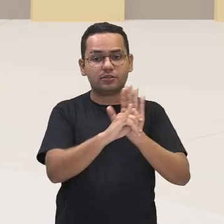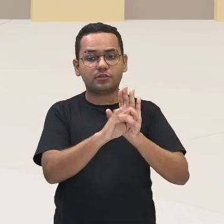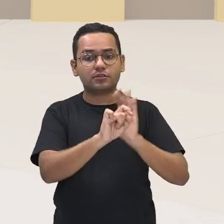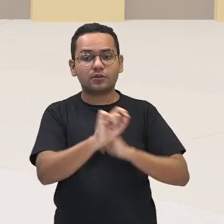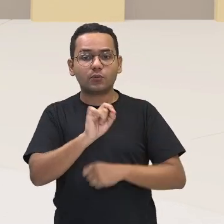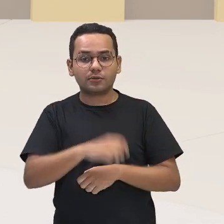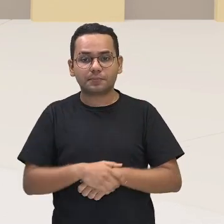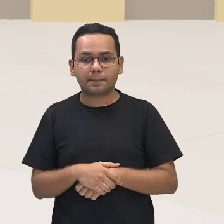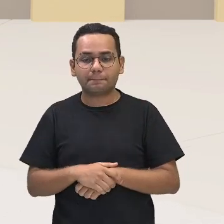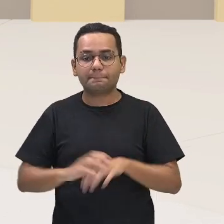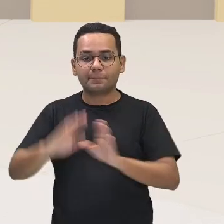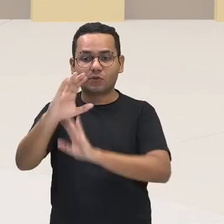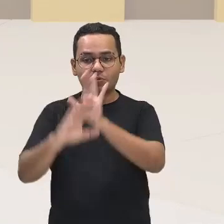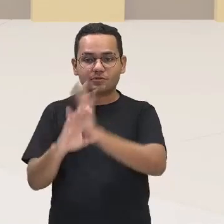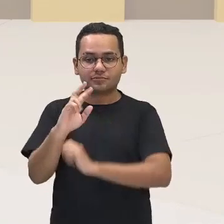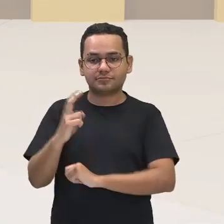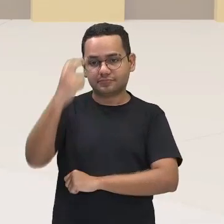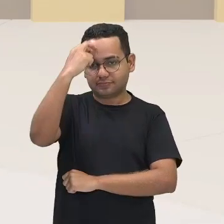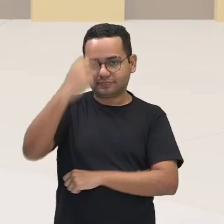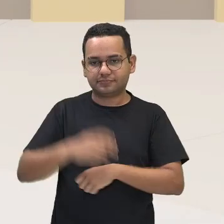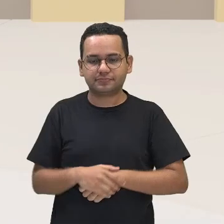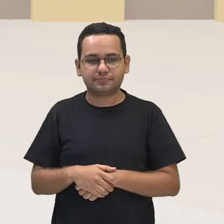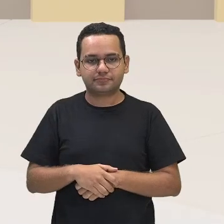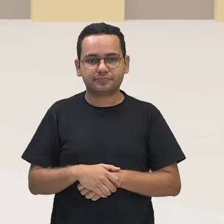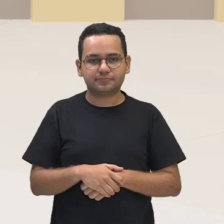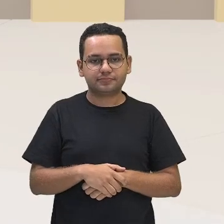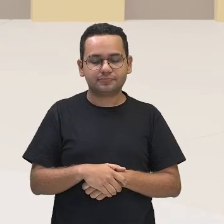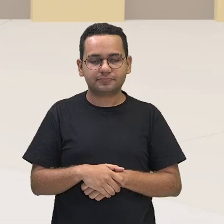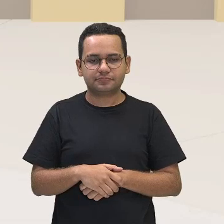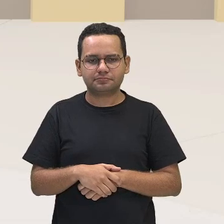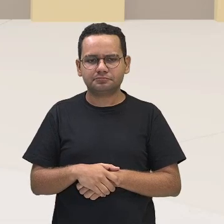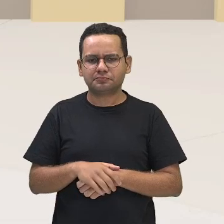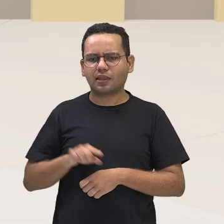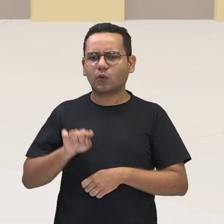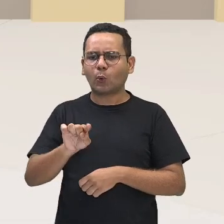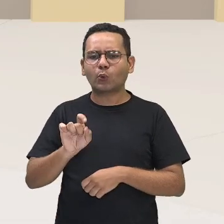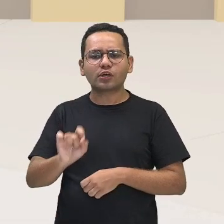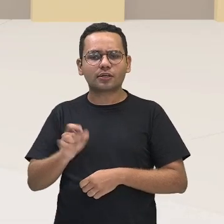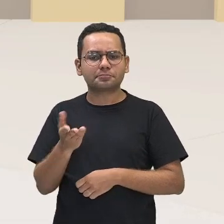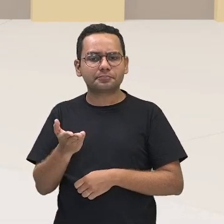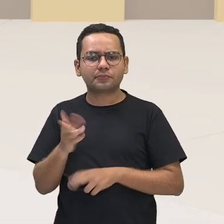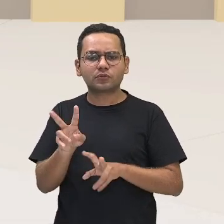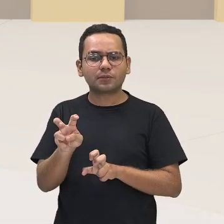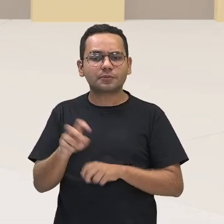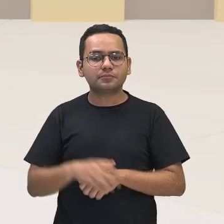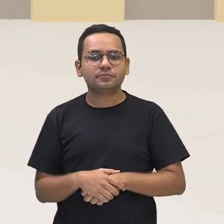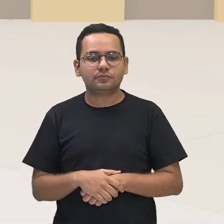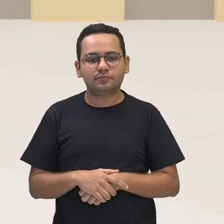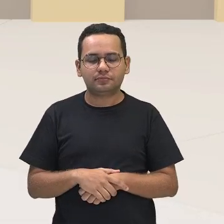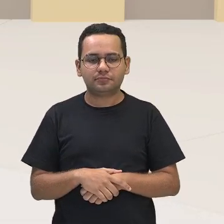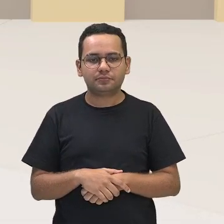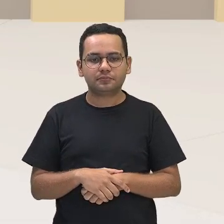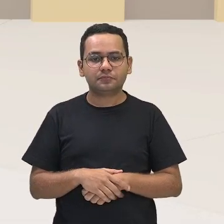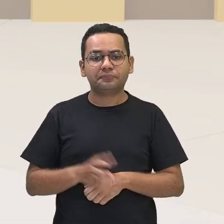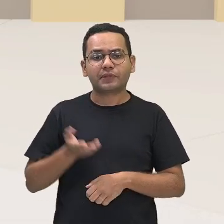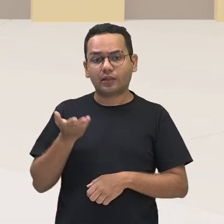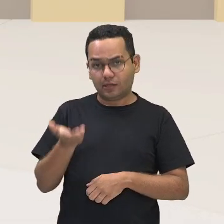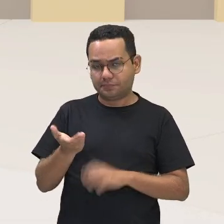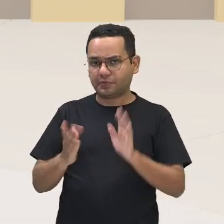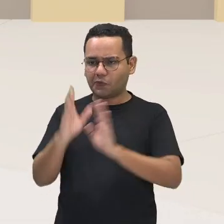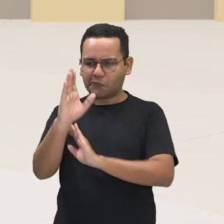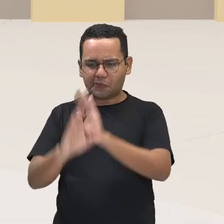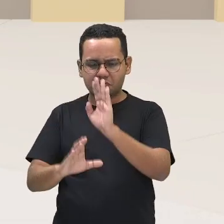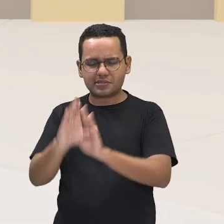conceito de cultura. O que é cultura, afinal? Cultura é um conceito amplo